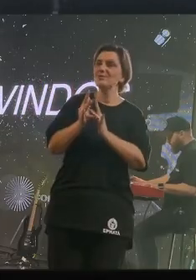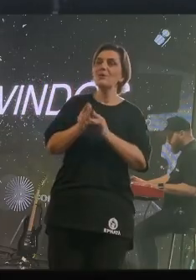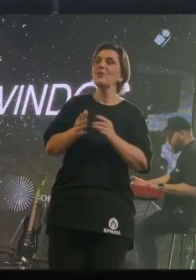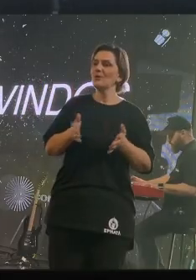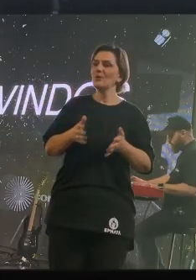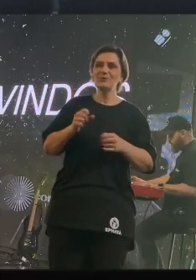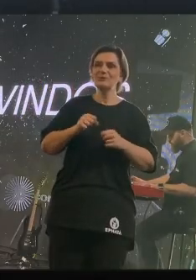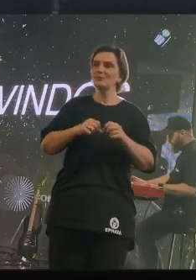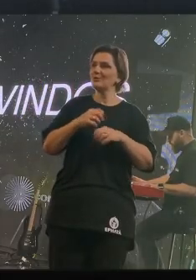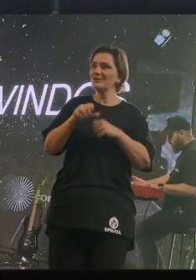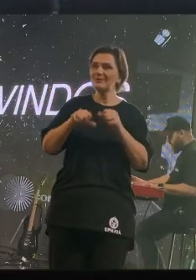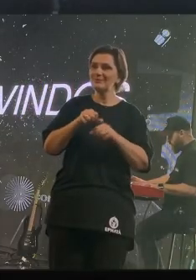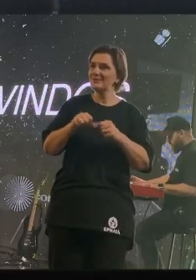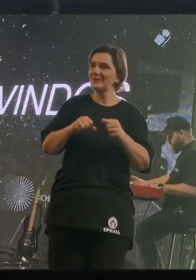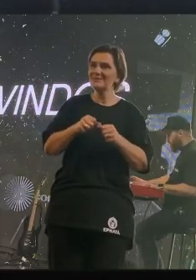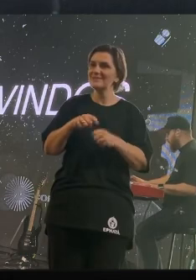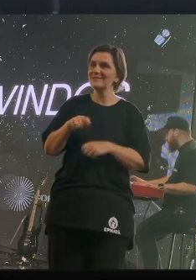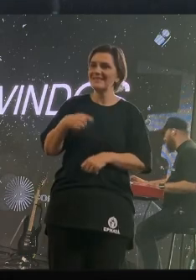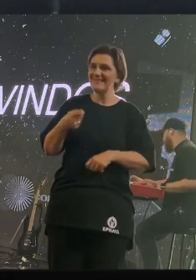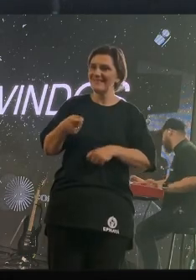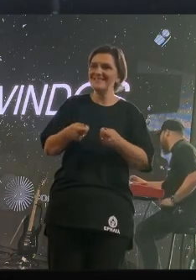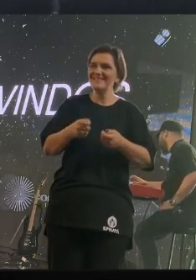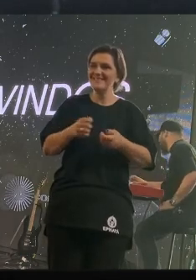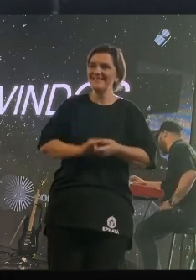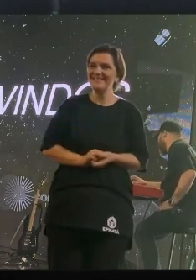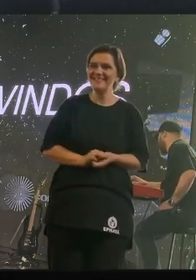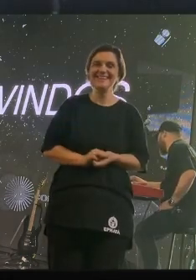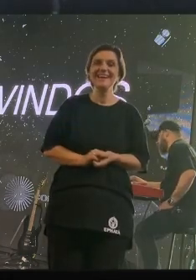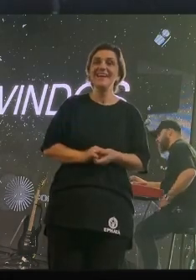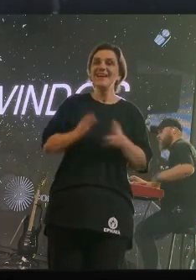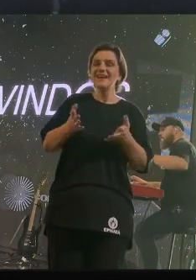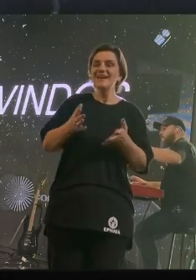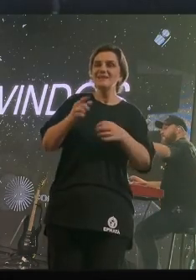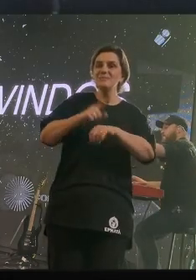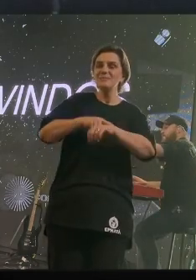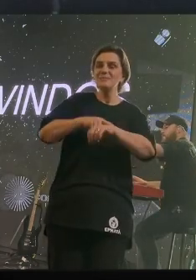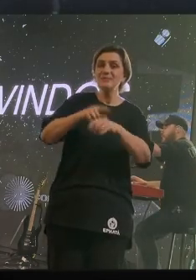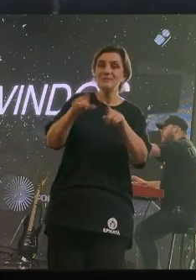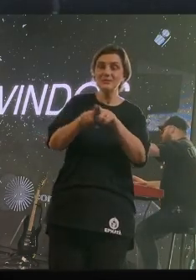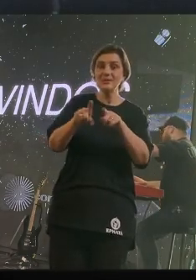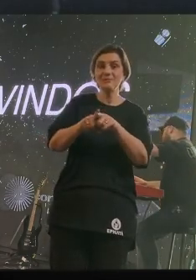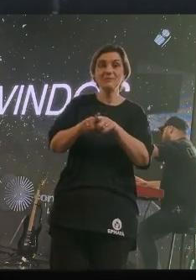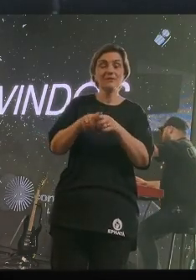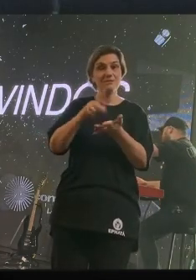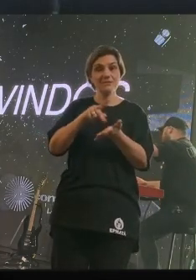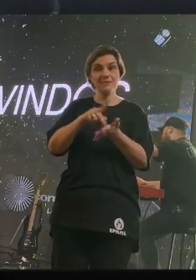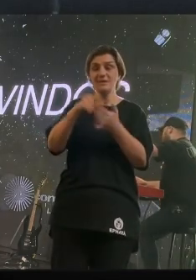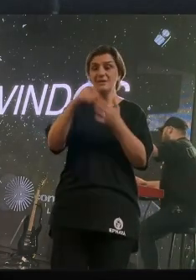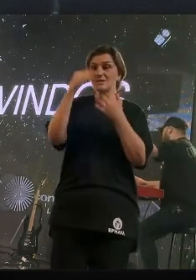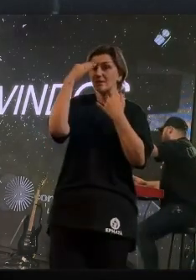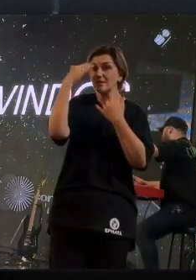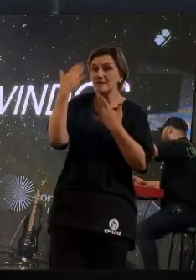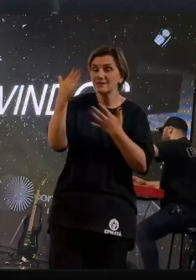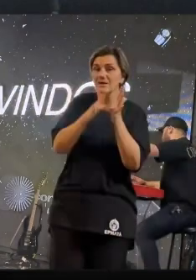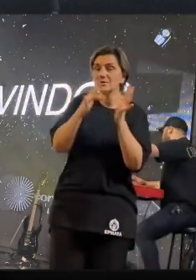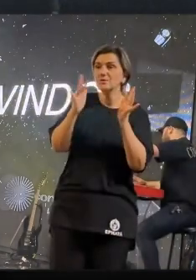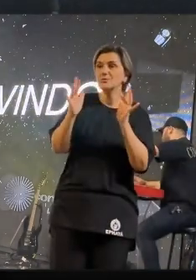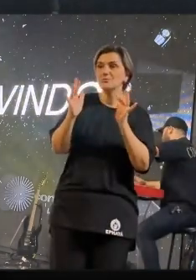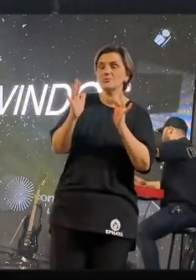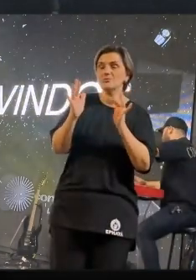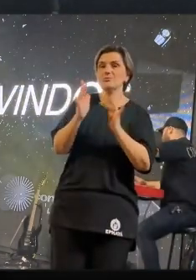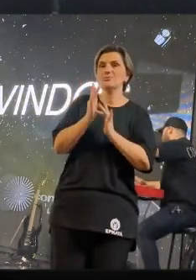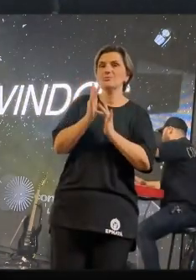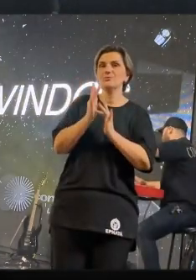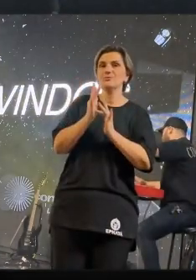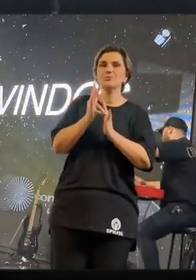Antes de compartilhar a palavra com você nessa noite, eu quero nesse momento também, de verdade, agradecer a Jesus